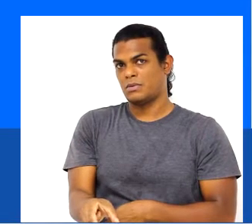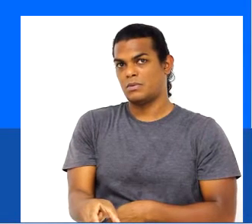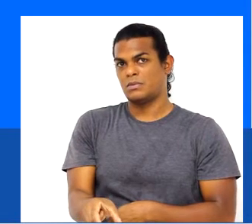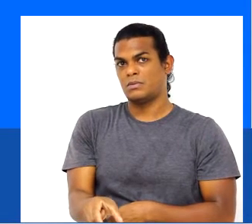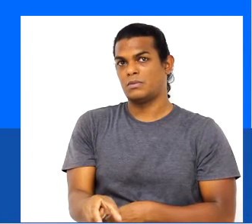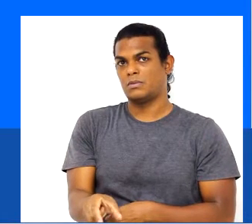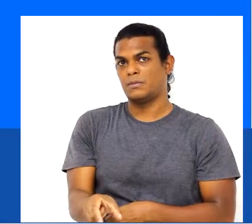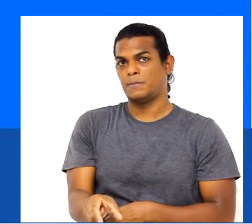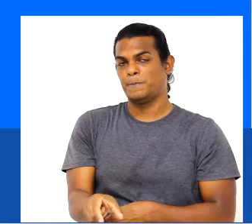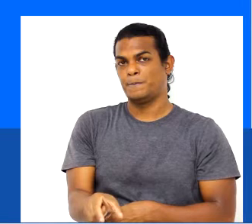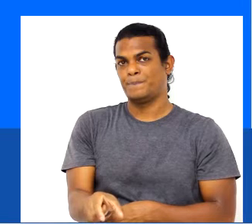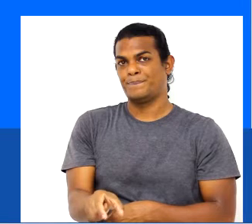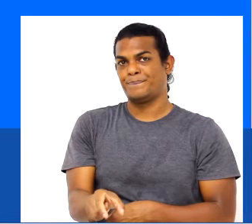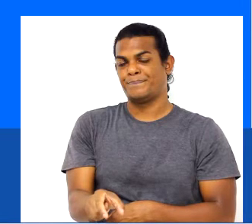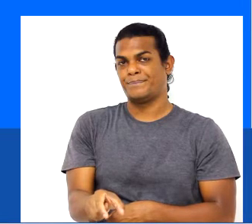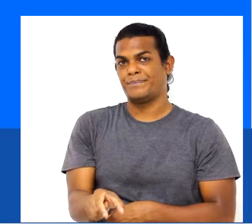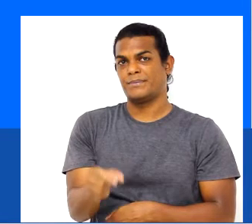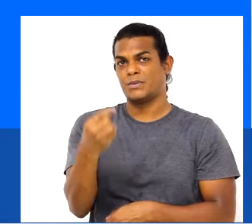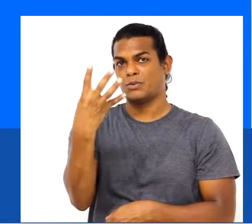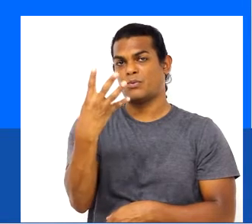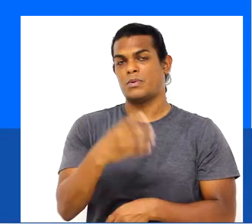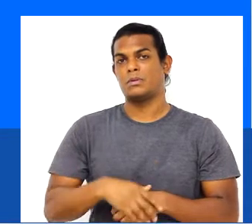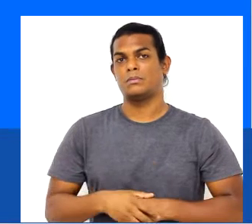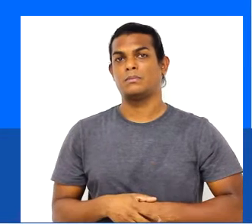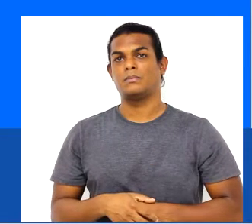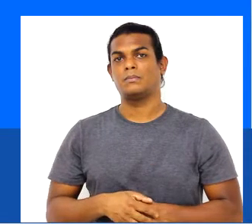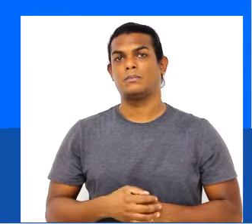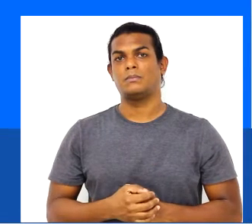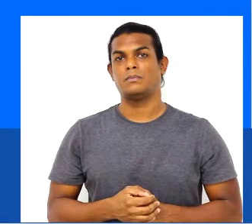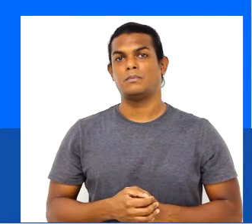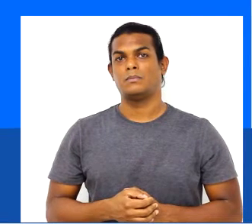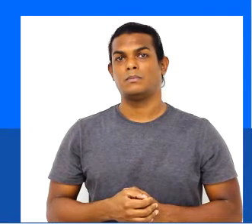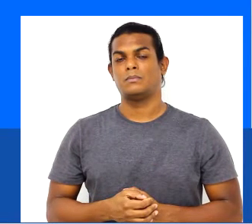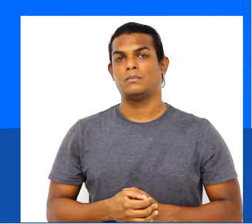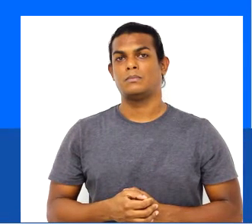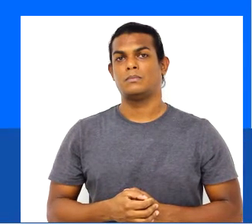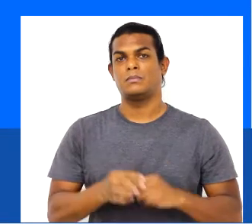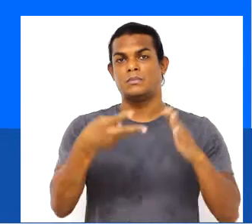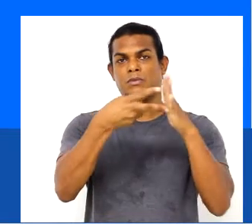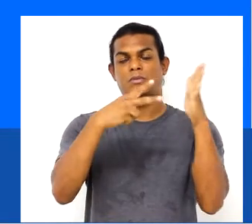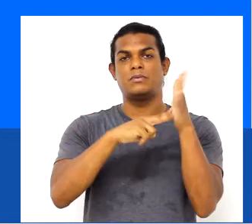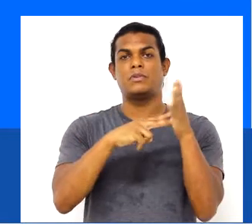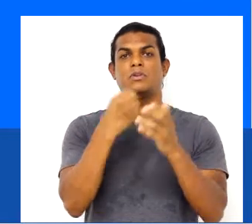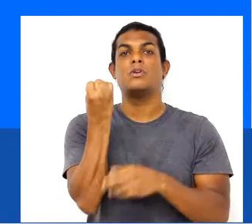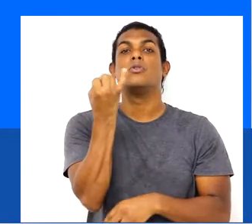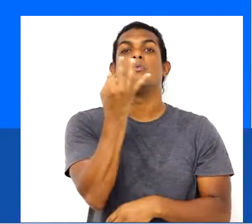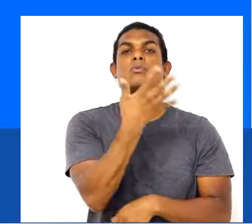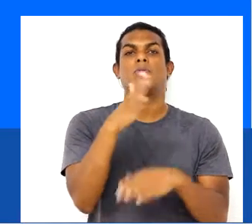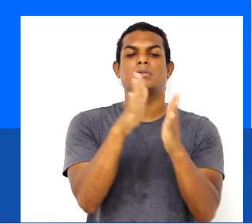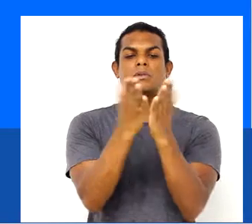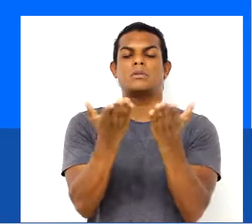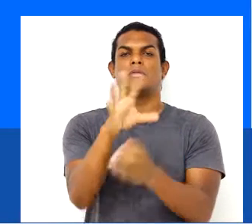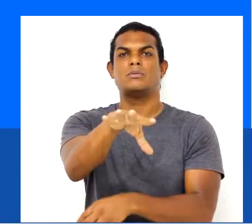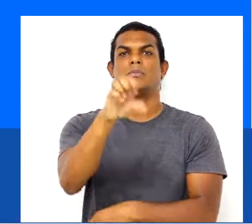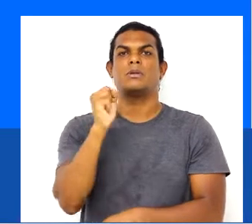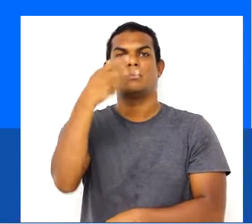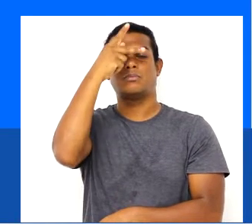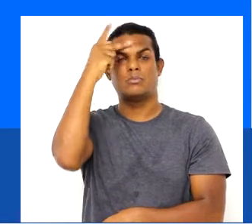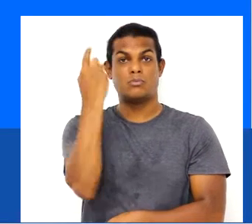tem o valor 4. Que para a gente vai significar a quantidade de livros retirados por uma